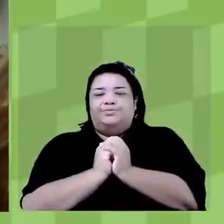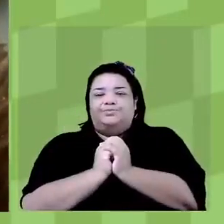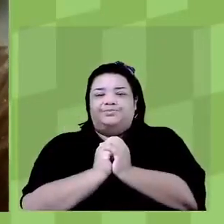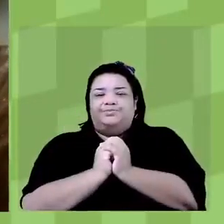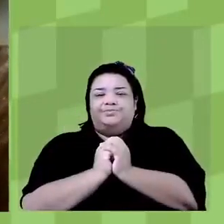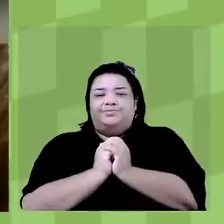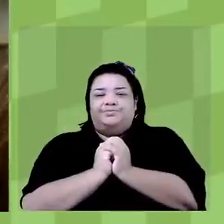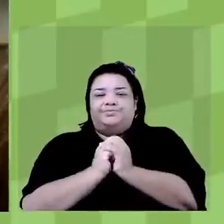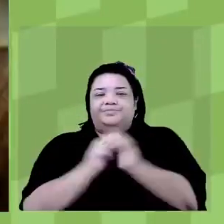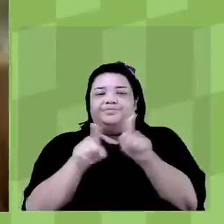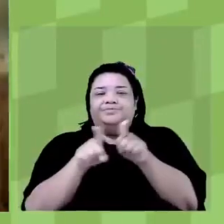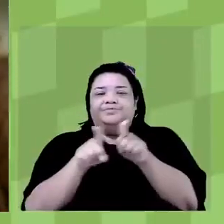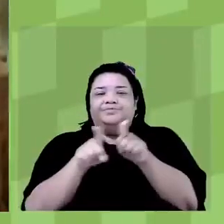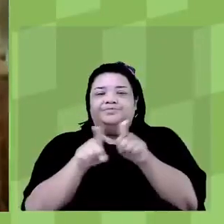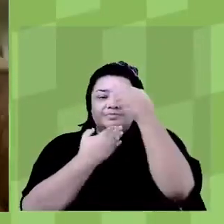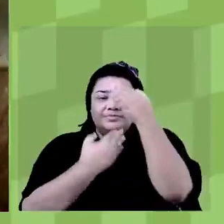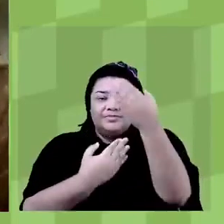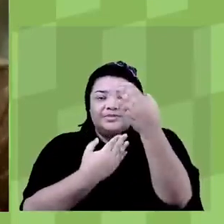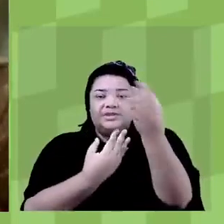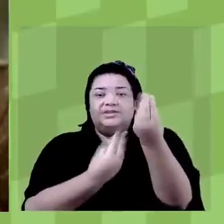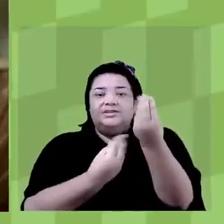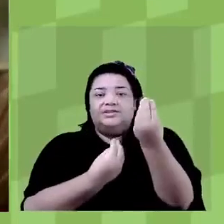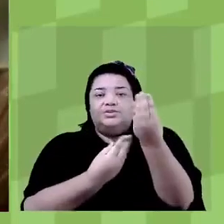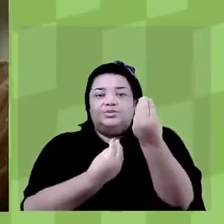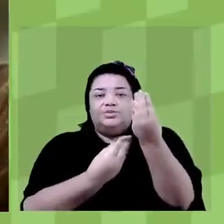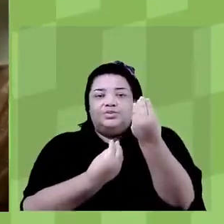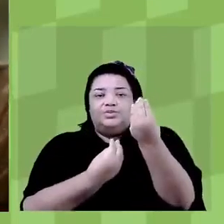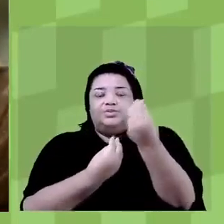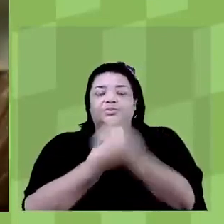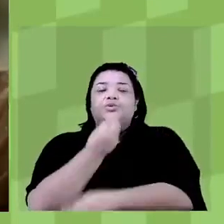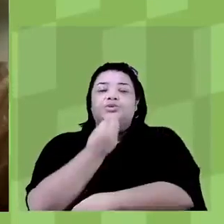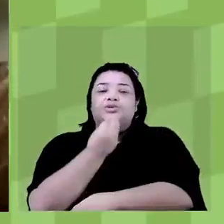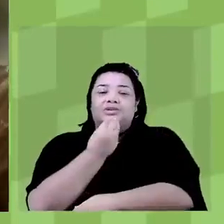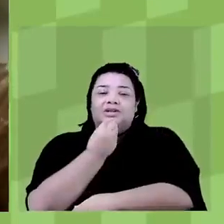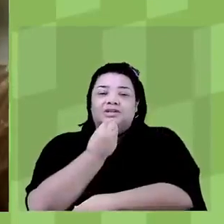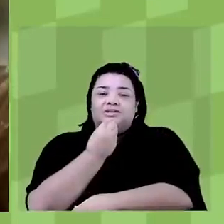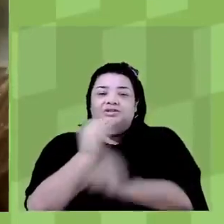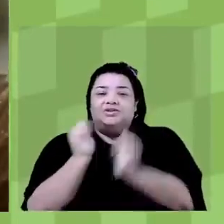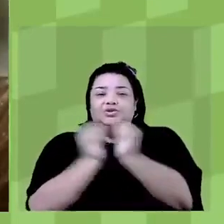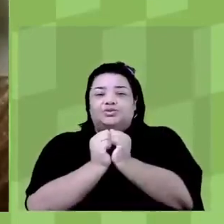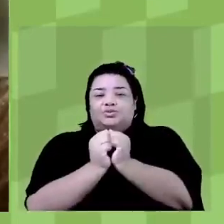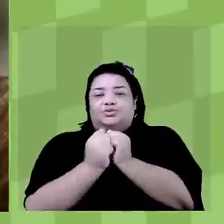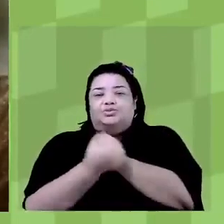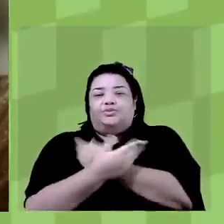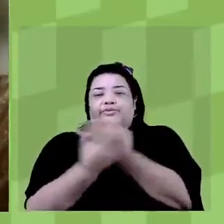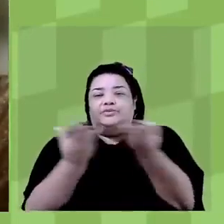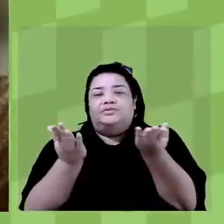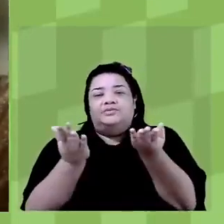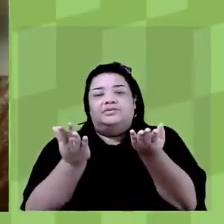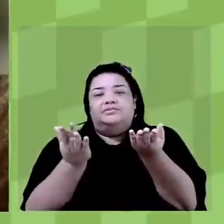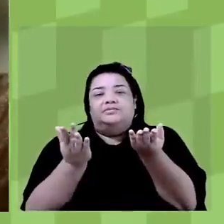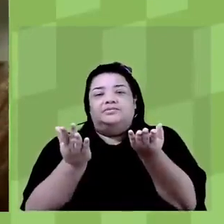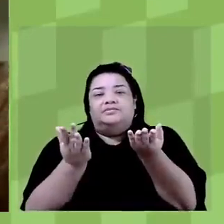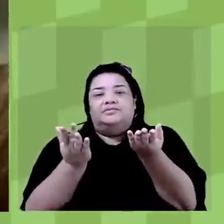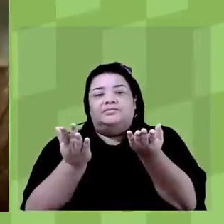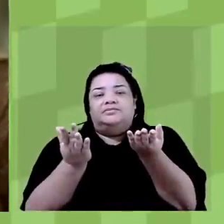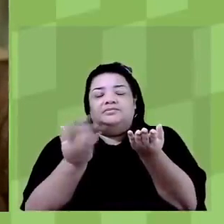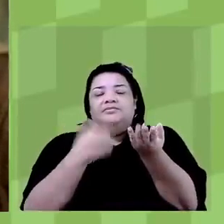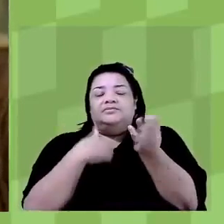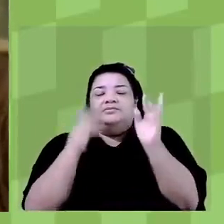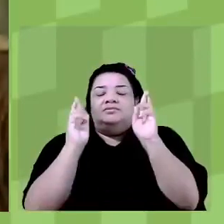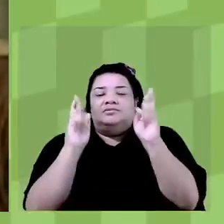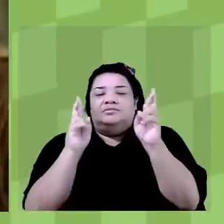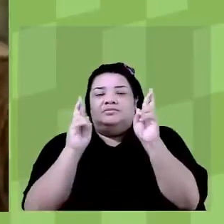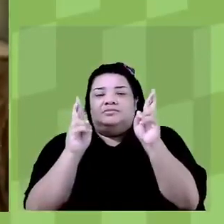Também agradeço muito o convite, a oportunidade. Laura Lúcia Vieira Seneviva, secretária do Verde e do Meio Ambiente da Prefeitura de São Paulo. Que